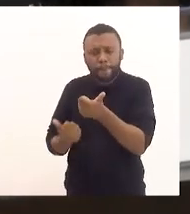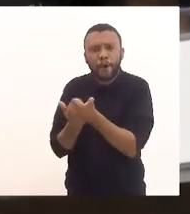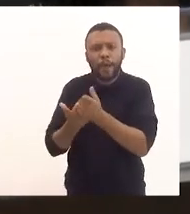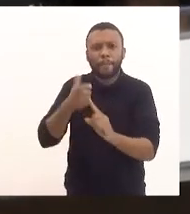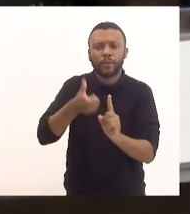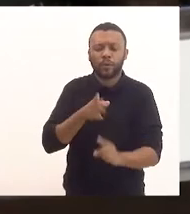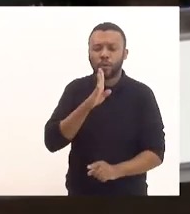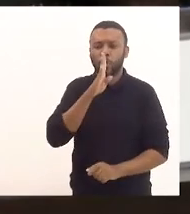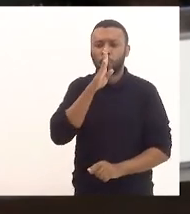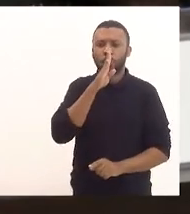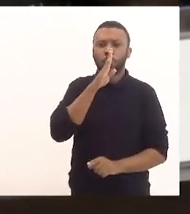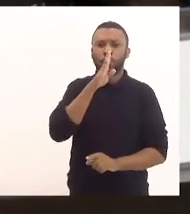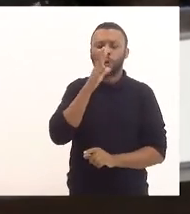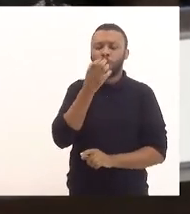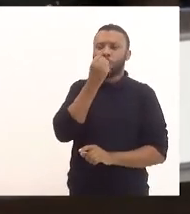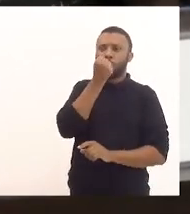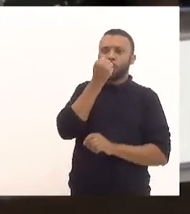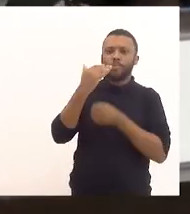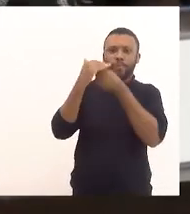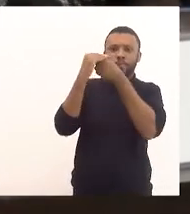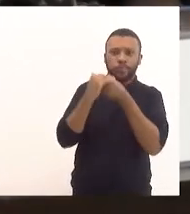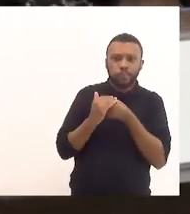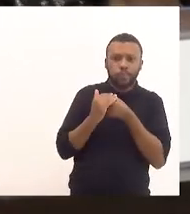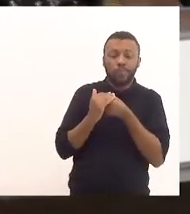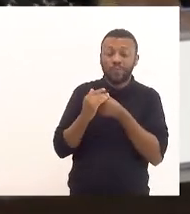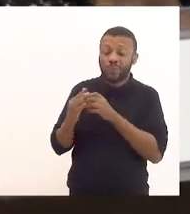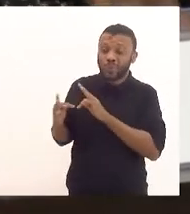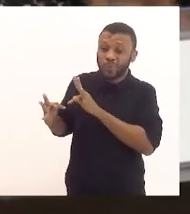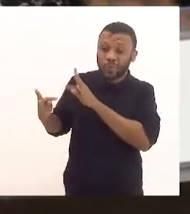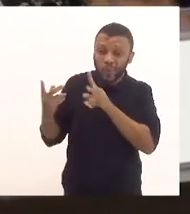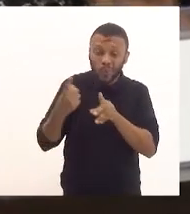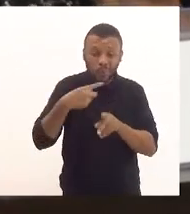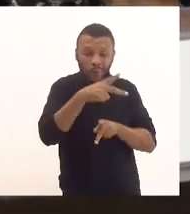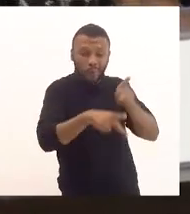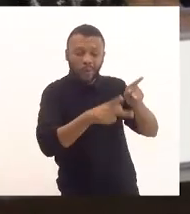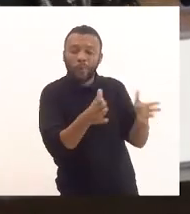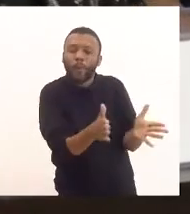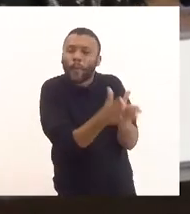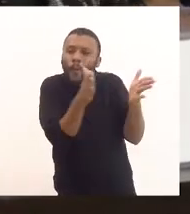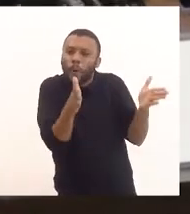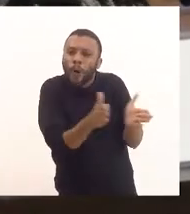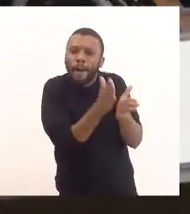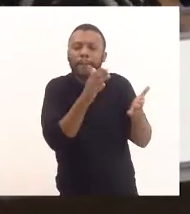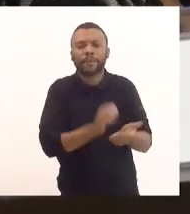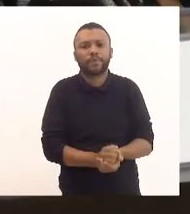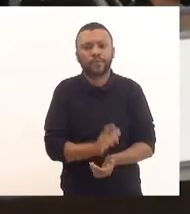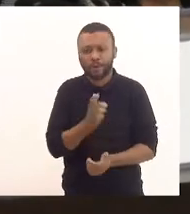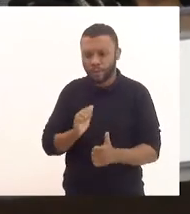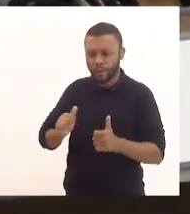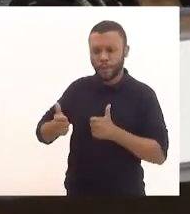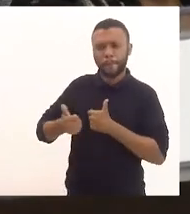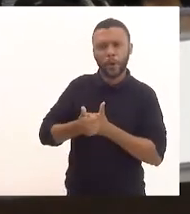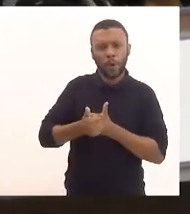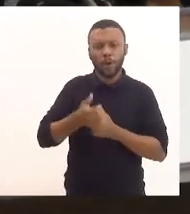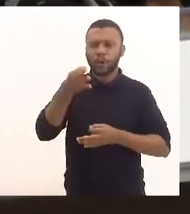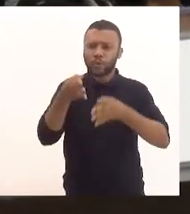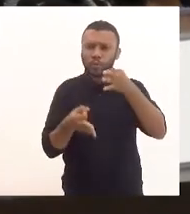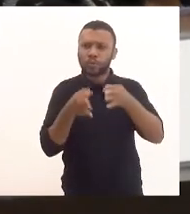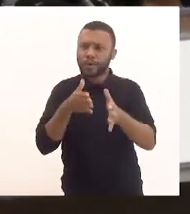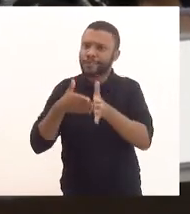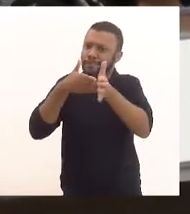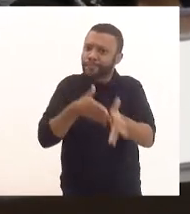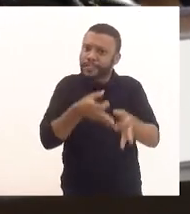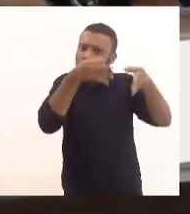pelo Direito de todos os que se acham desamparados abre a tua boca julgar retamente